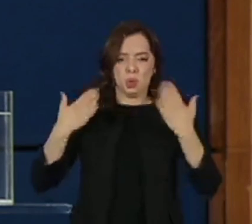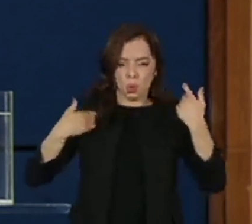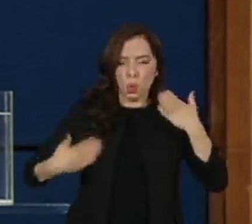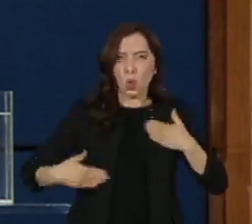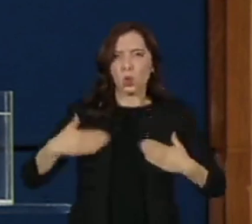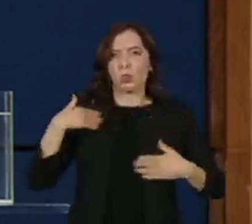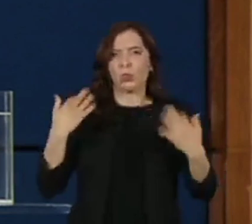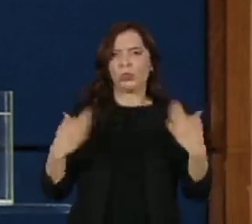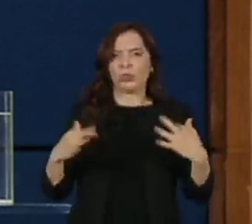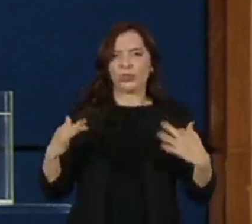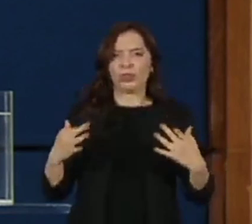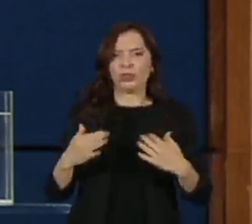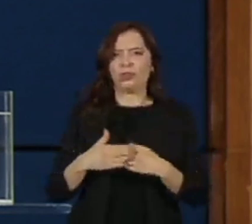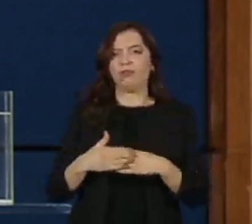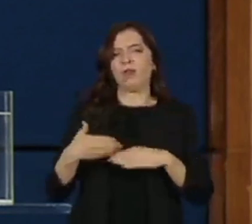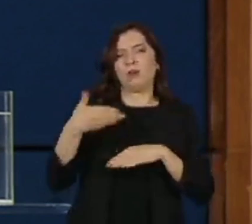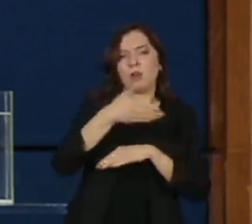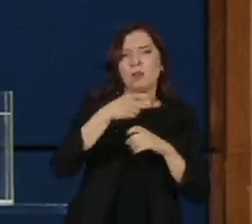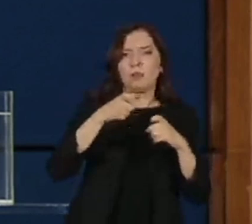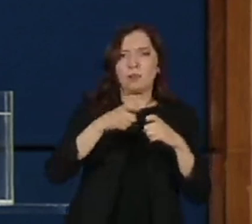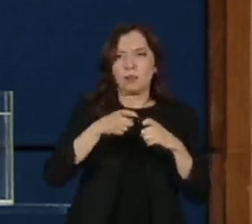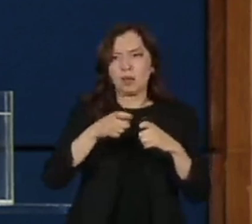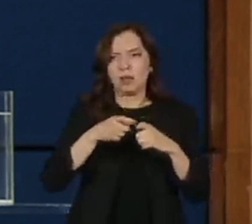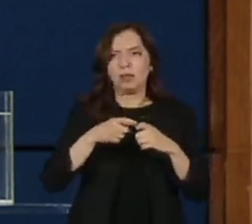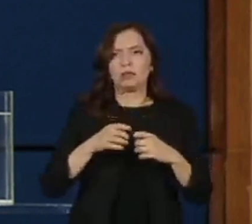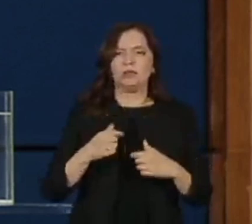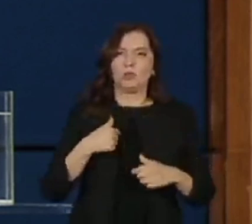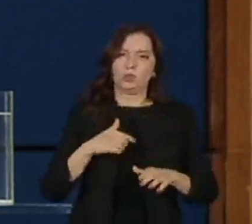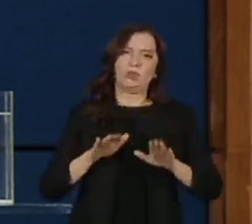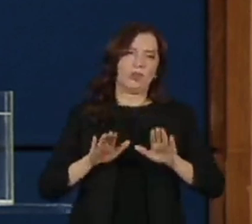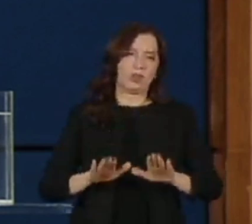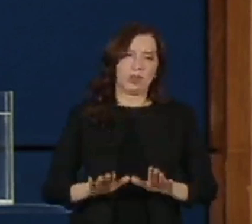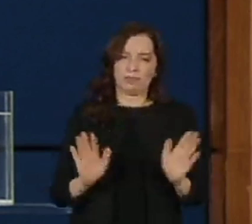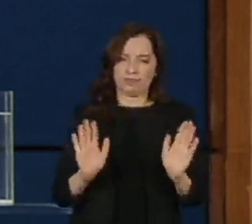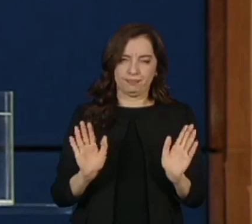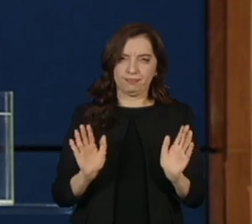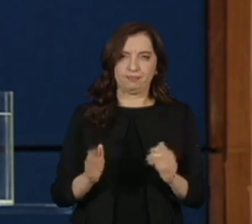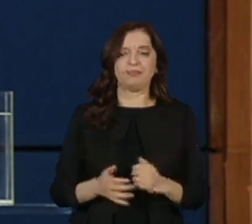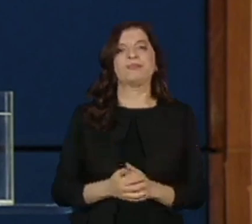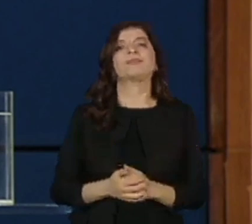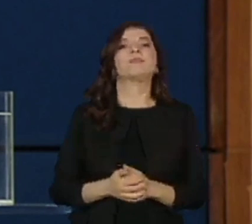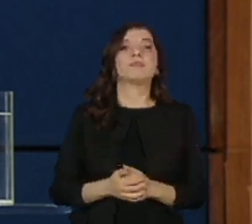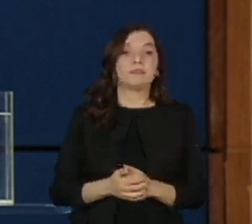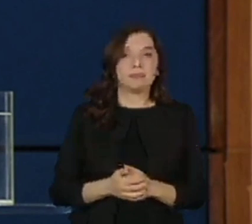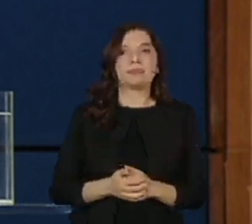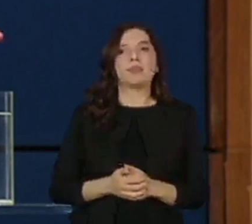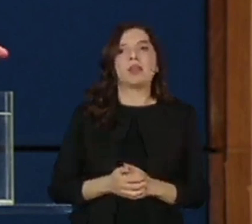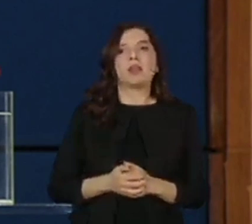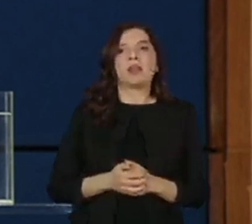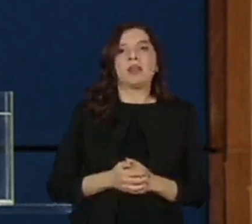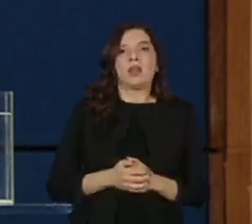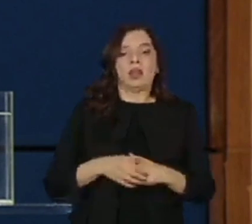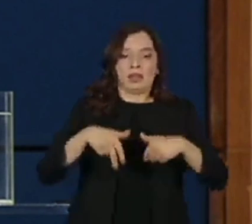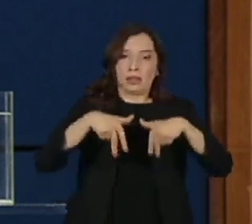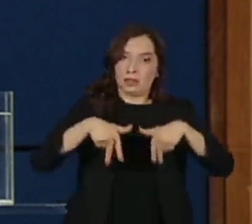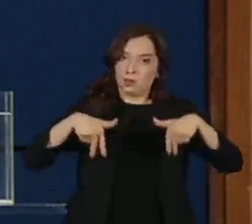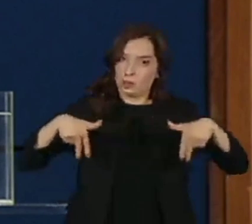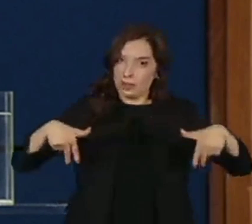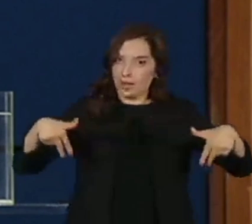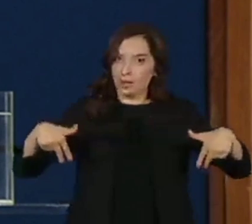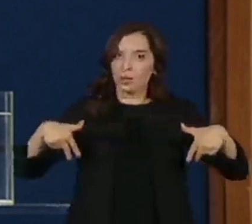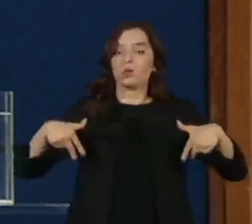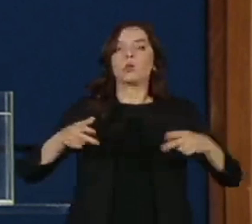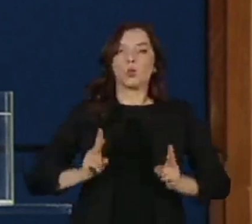debate eh consultados os candidatos aqui presentes decidiram ficar aqui no debate e fazer o